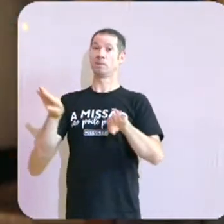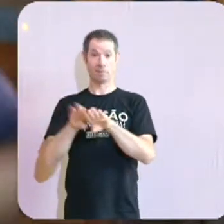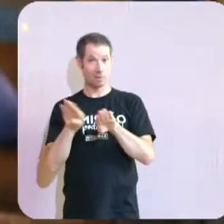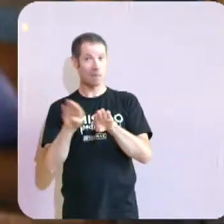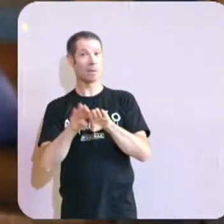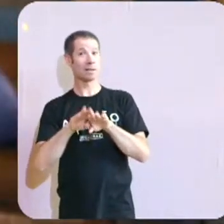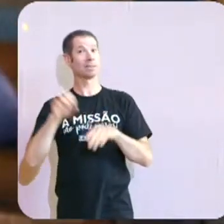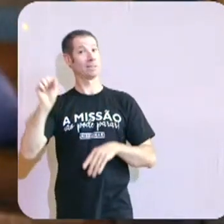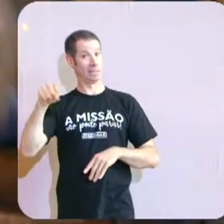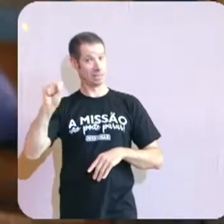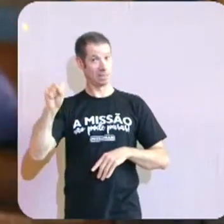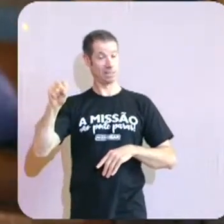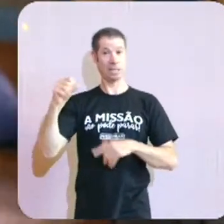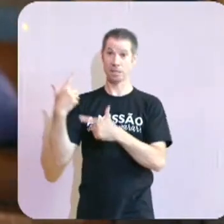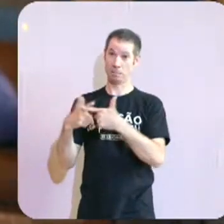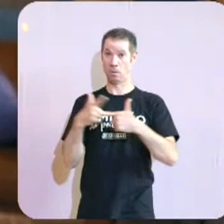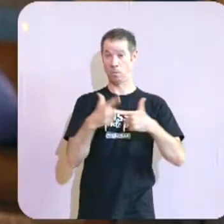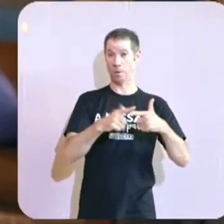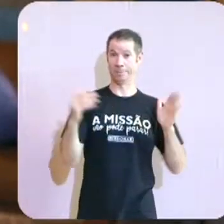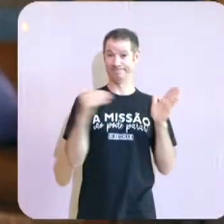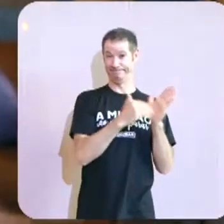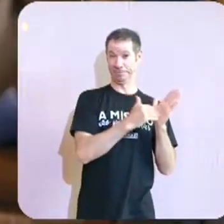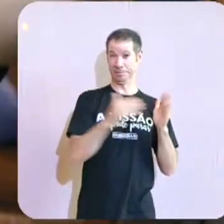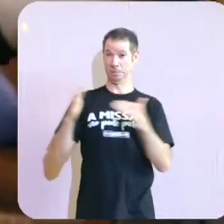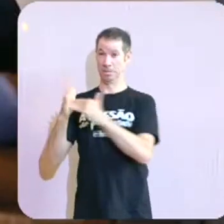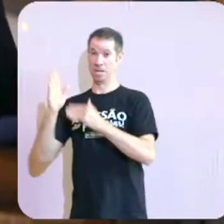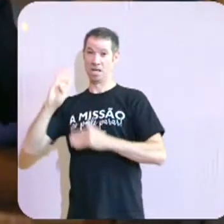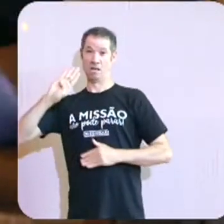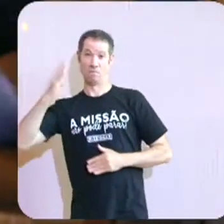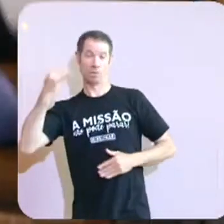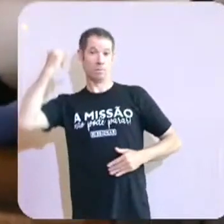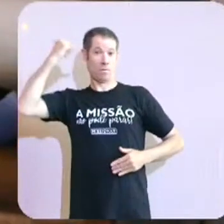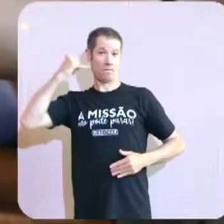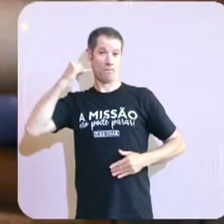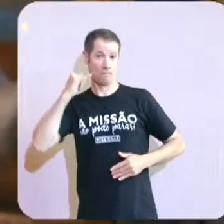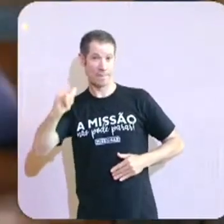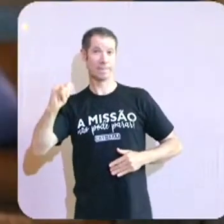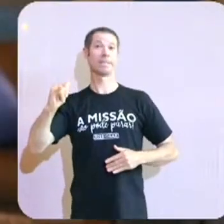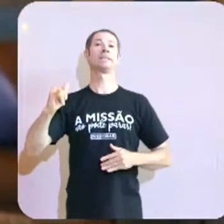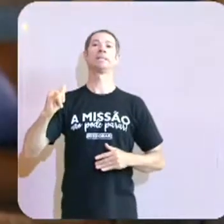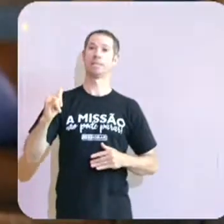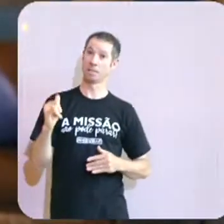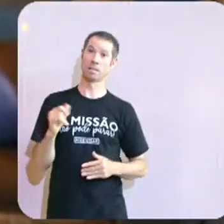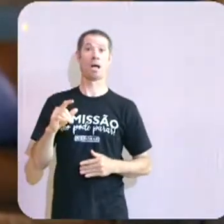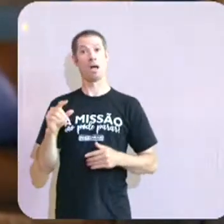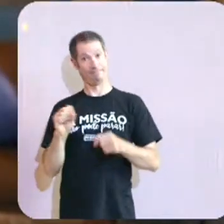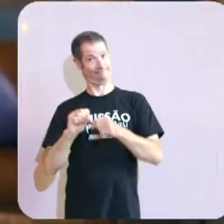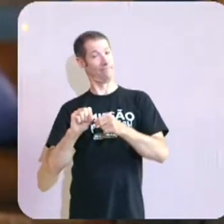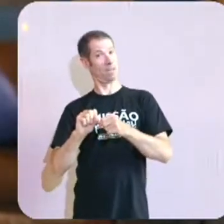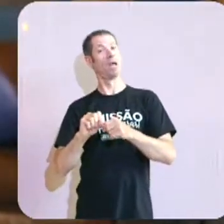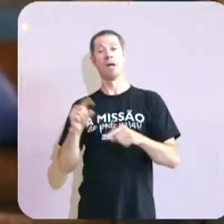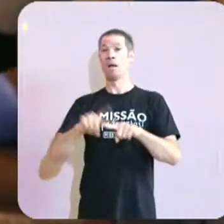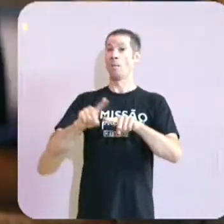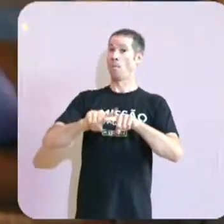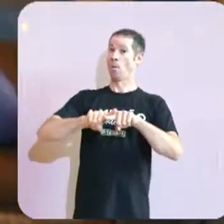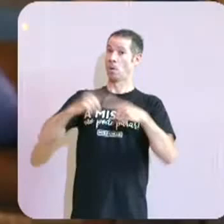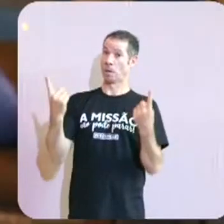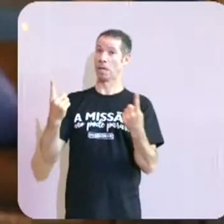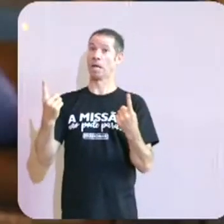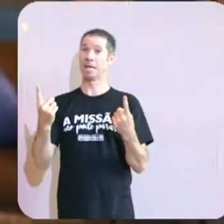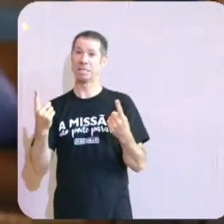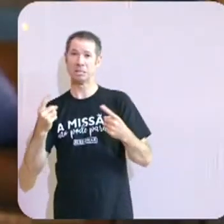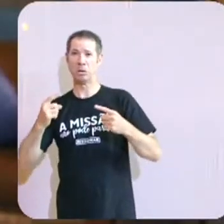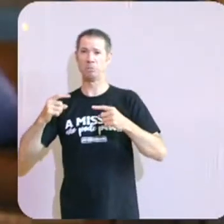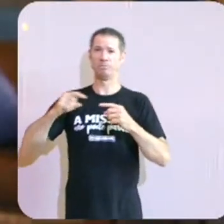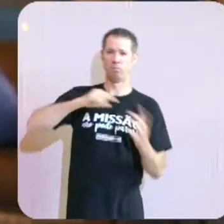assim, não importam as circunstâncias, as limitações, os falsos profetas, os clamores da criação de Deus. Porque, a despeito de